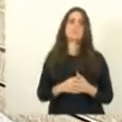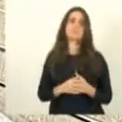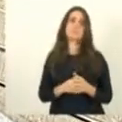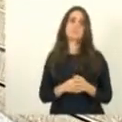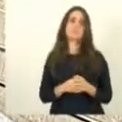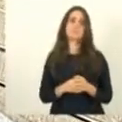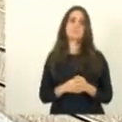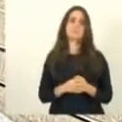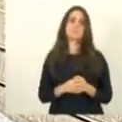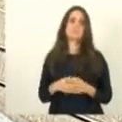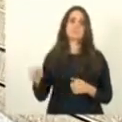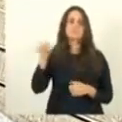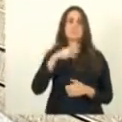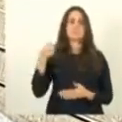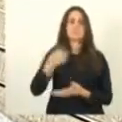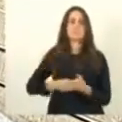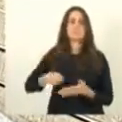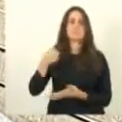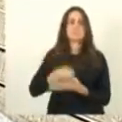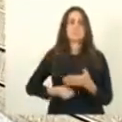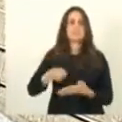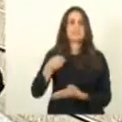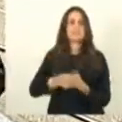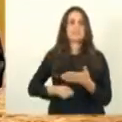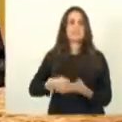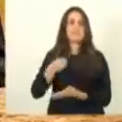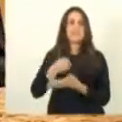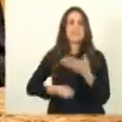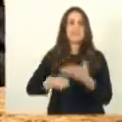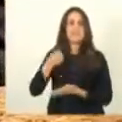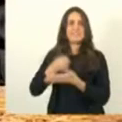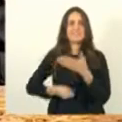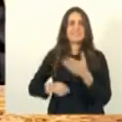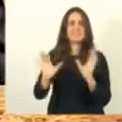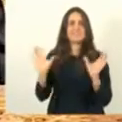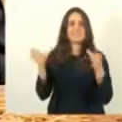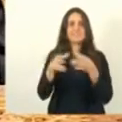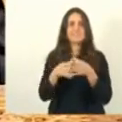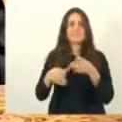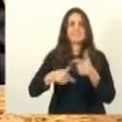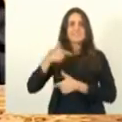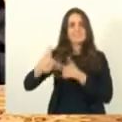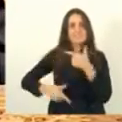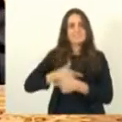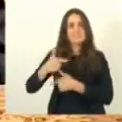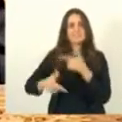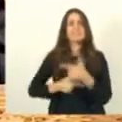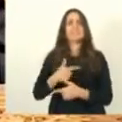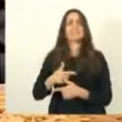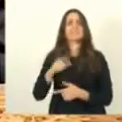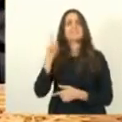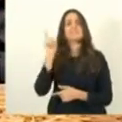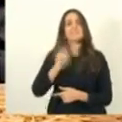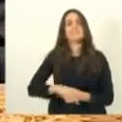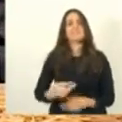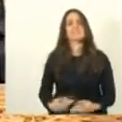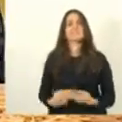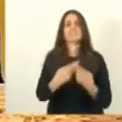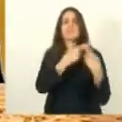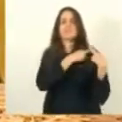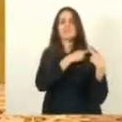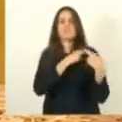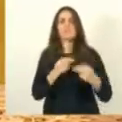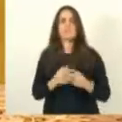e a reivindicação dessa classe que trabalham com a maior